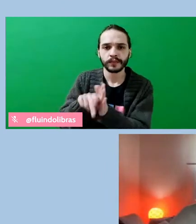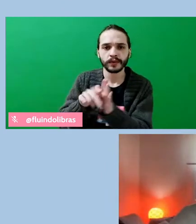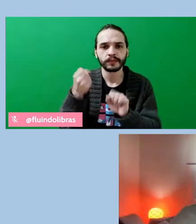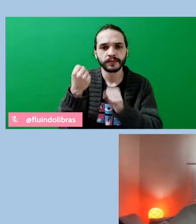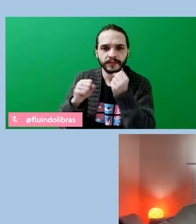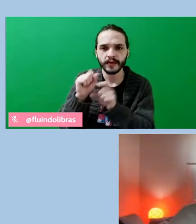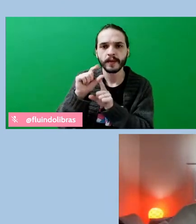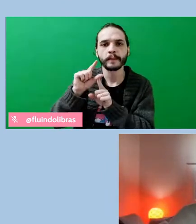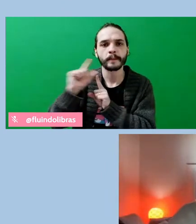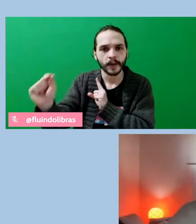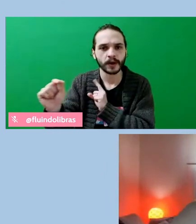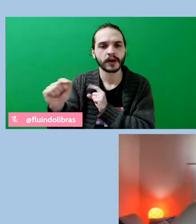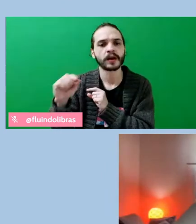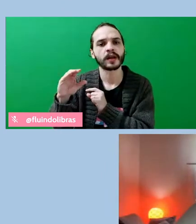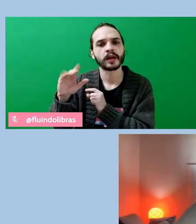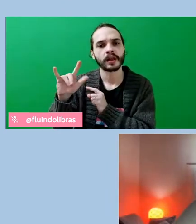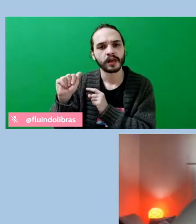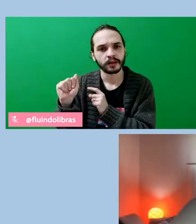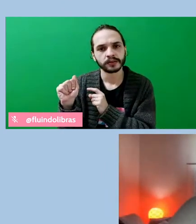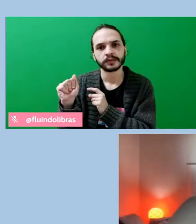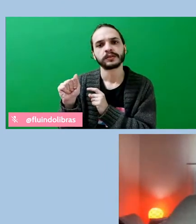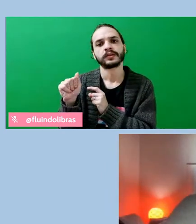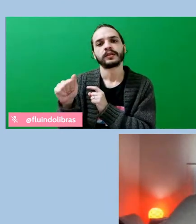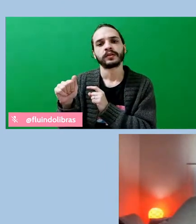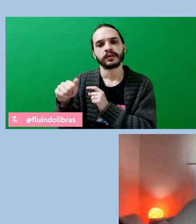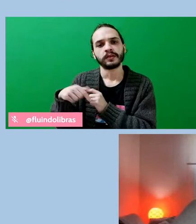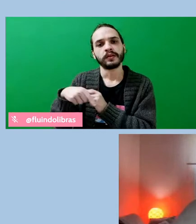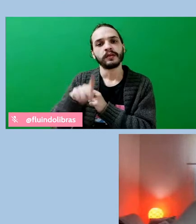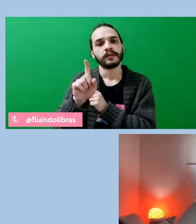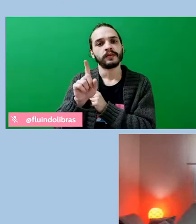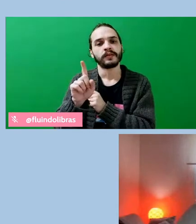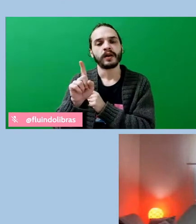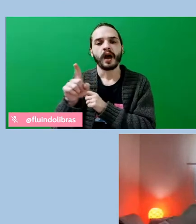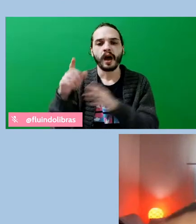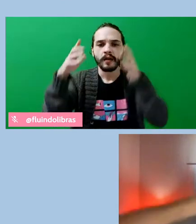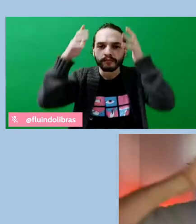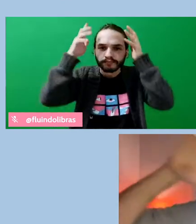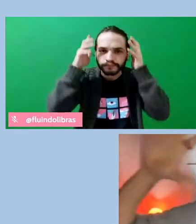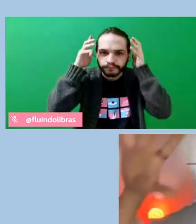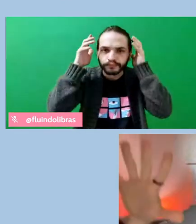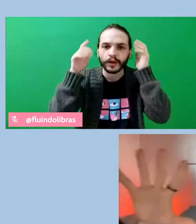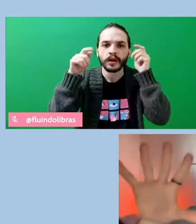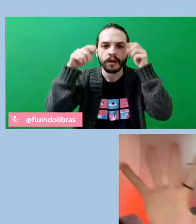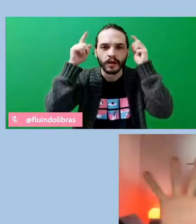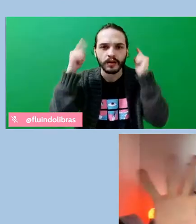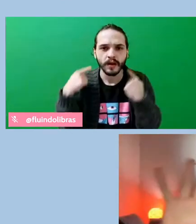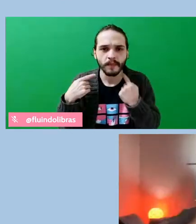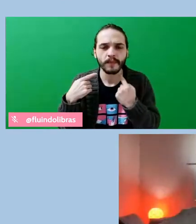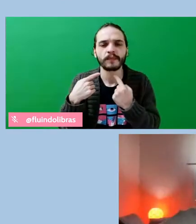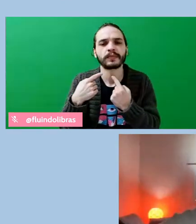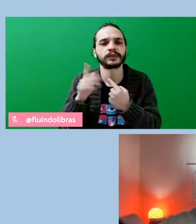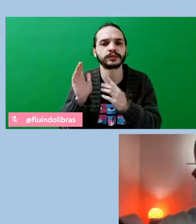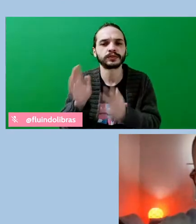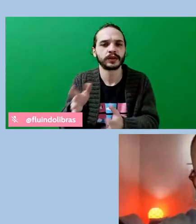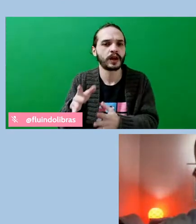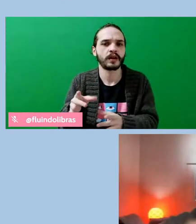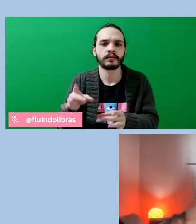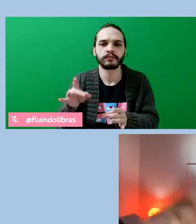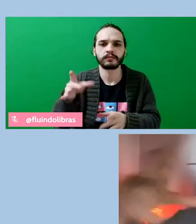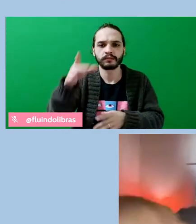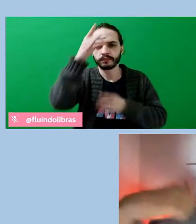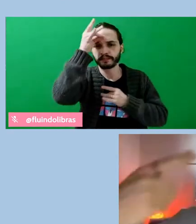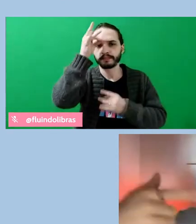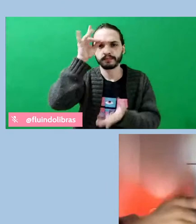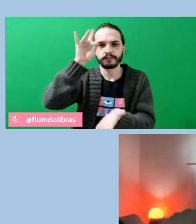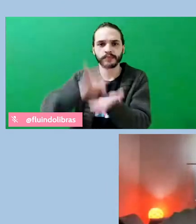e que a Cláudia vai para todo, coloca a peruca, enfim, já vira oficial, né? Elas oficialmente trocam os papéis da largada, né?